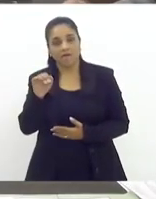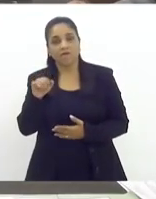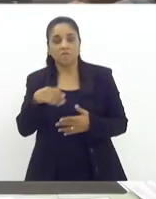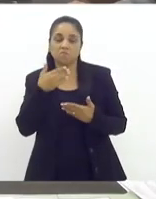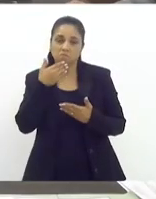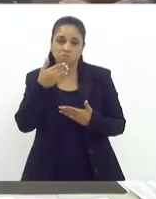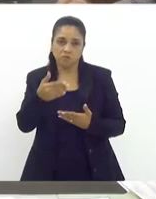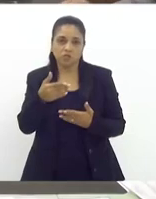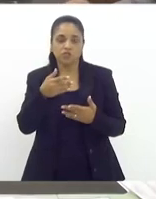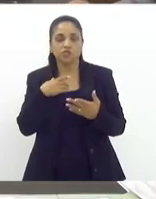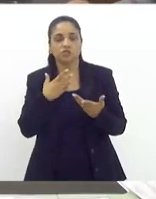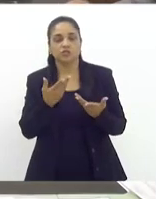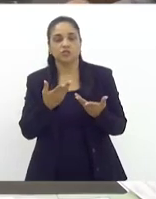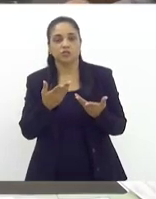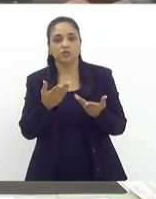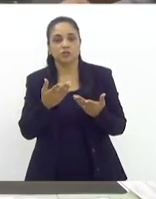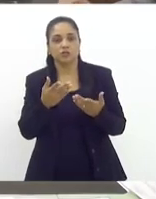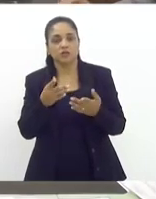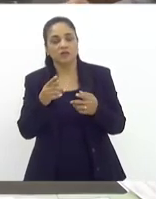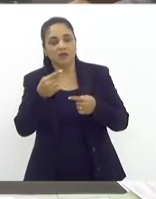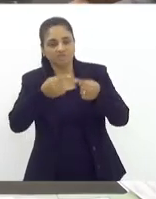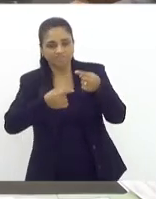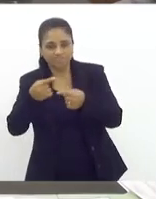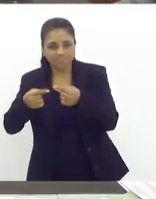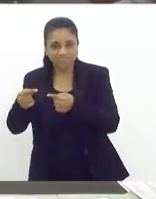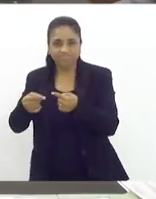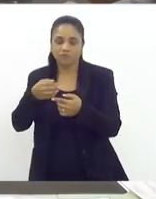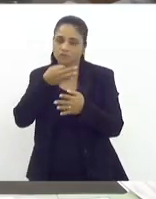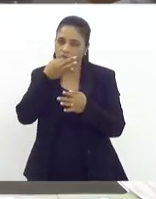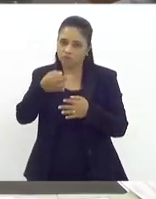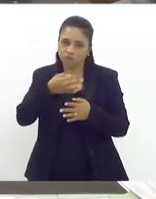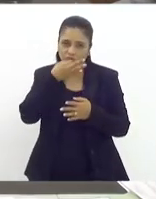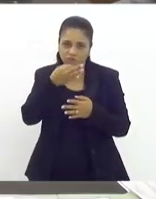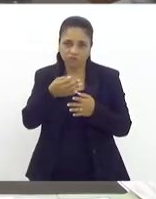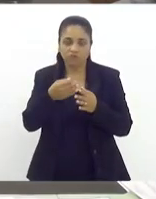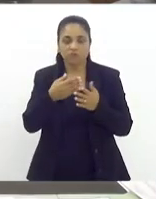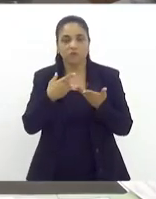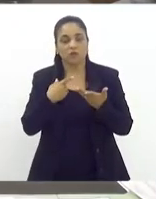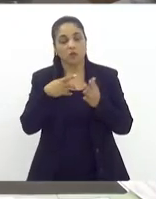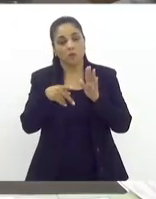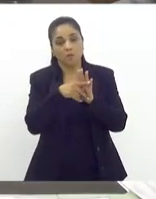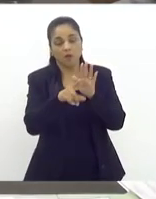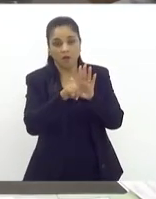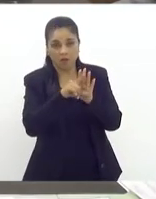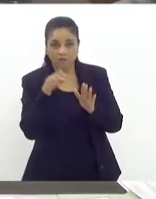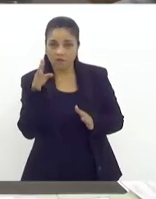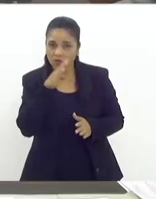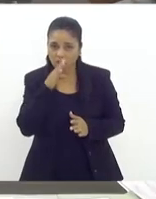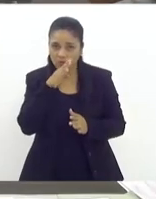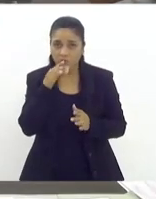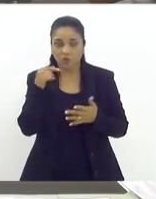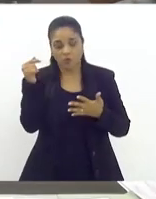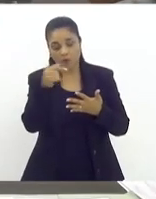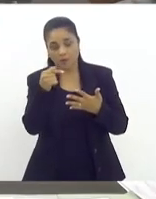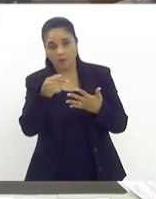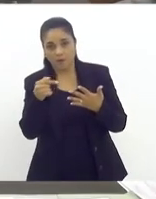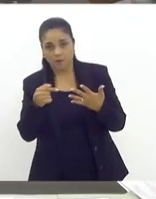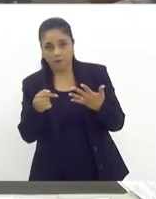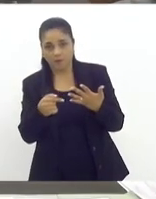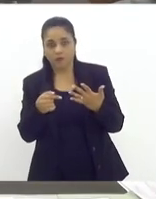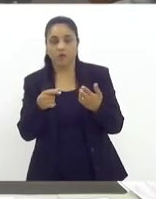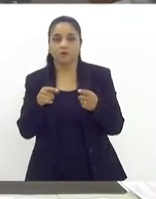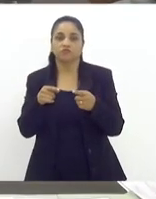Mink, partilho aqui dos argumentos que foram apresentados, vejo no projeto, só vou adiantar rapidamente, pontos de inconstitucionalidade e